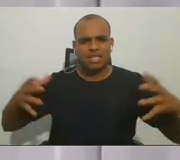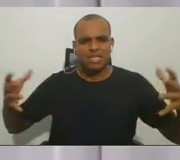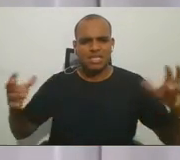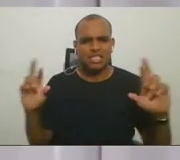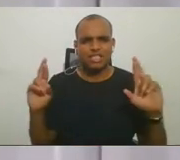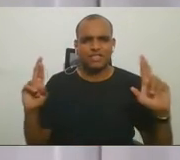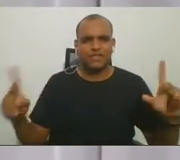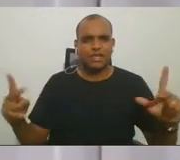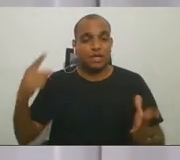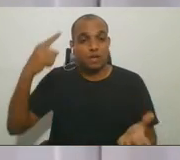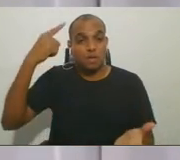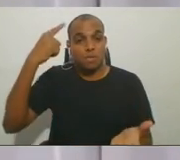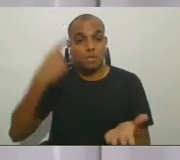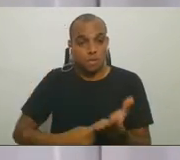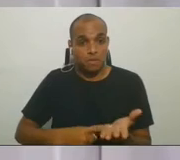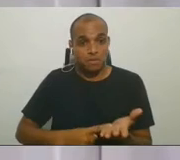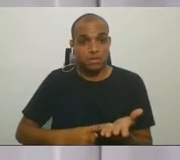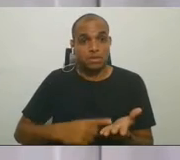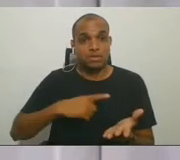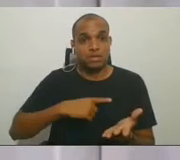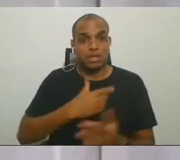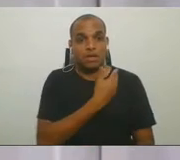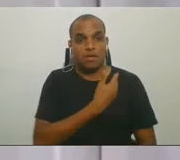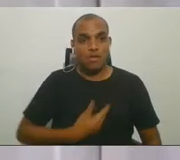compromisso que tem o atual governo